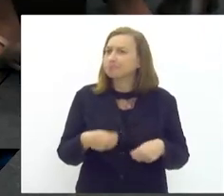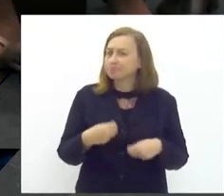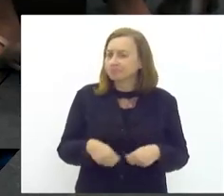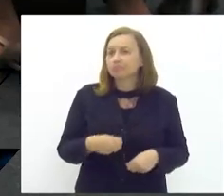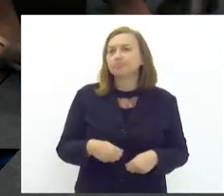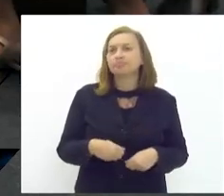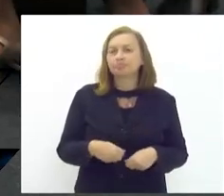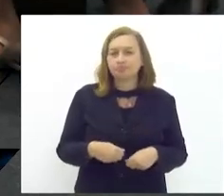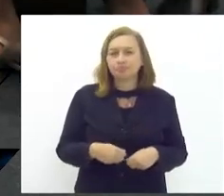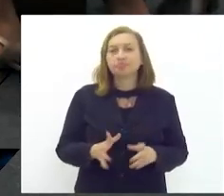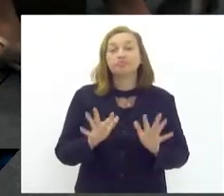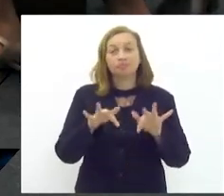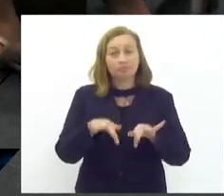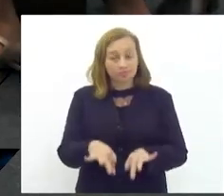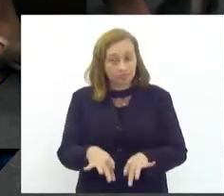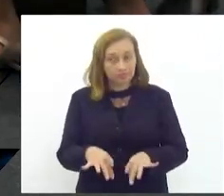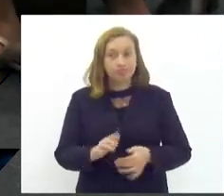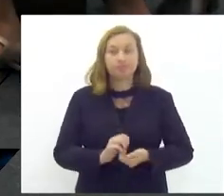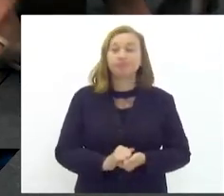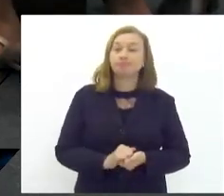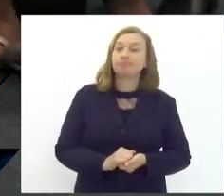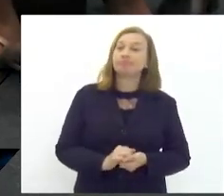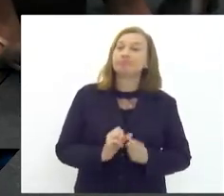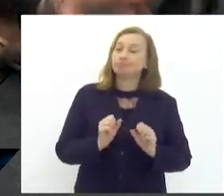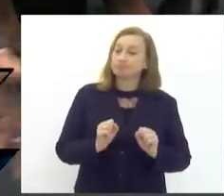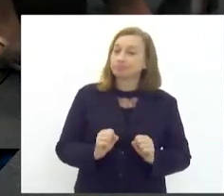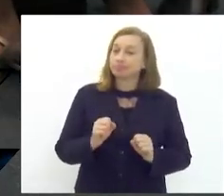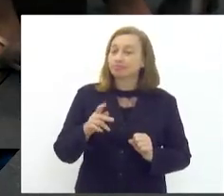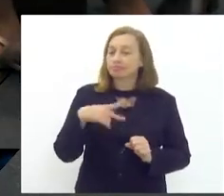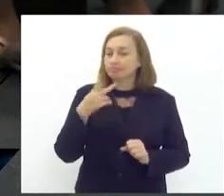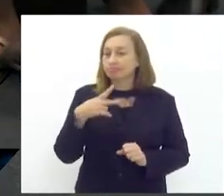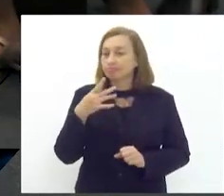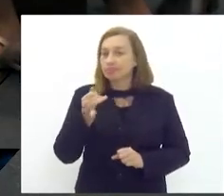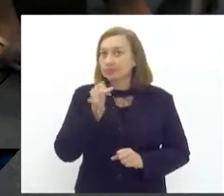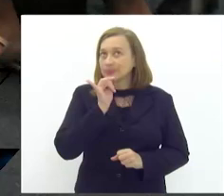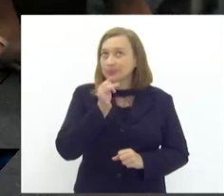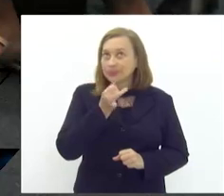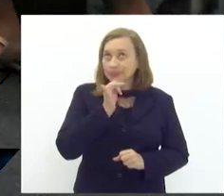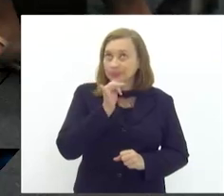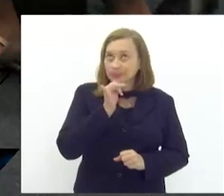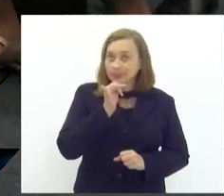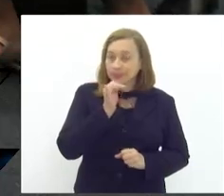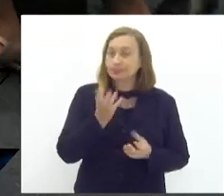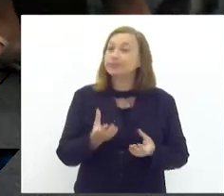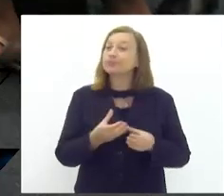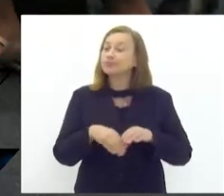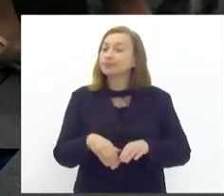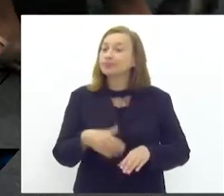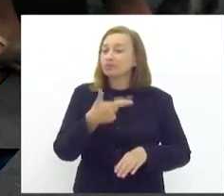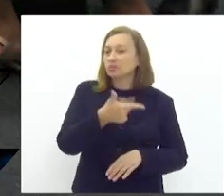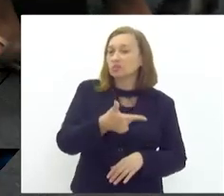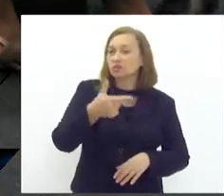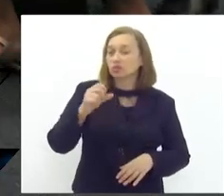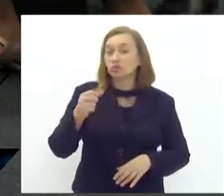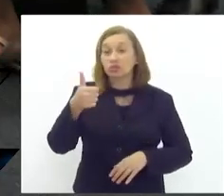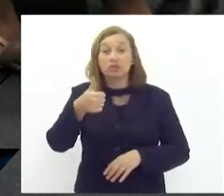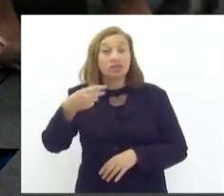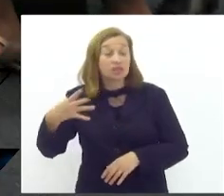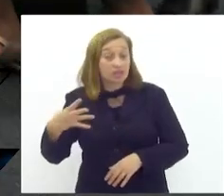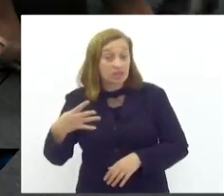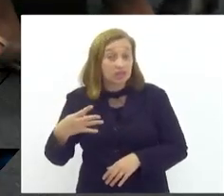serem finalizados e possa enumerar por exemplo a questão dos concursados de 2014